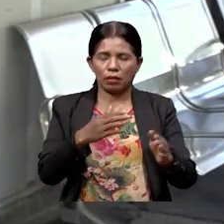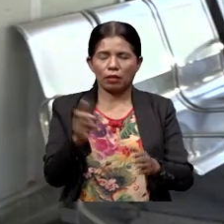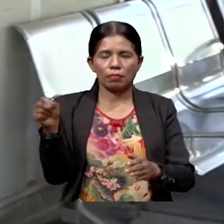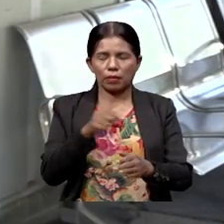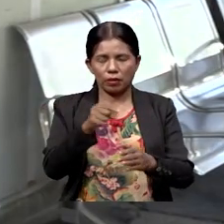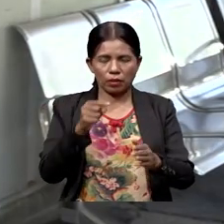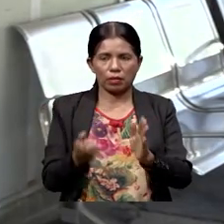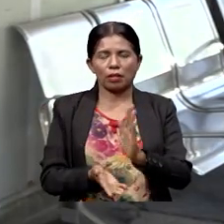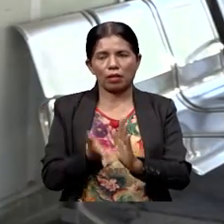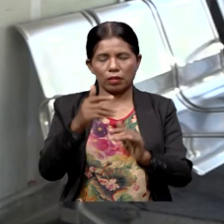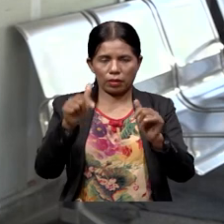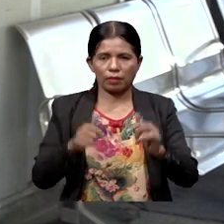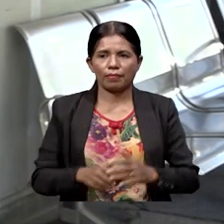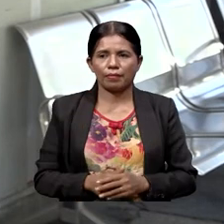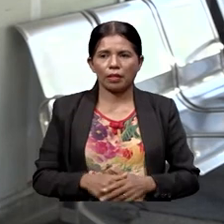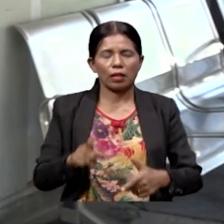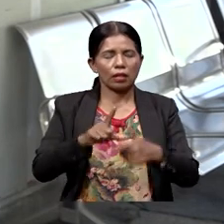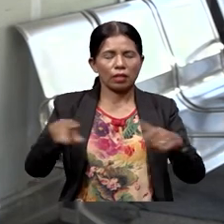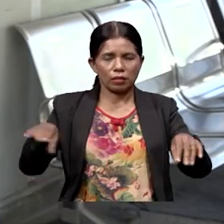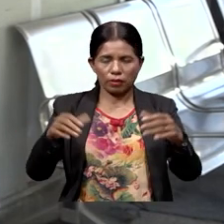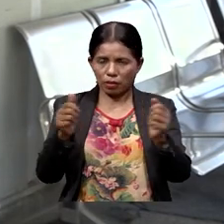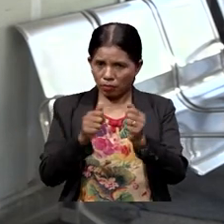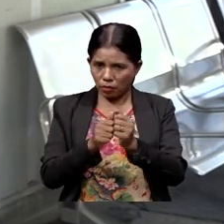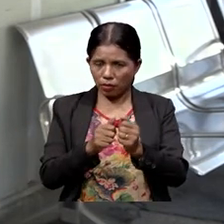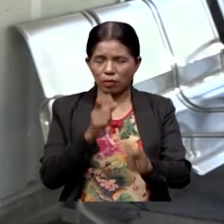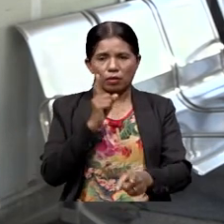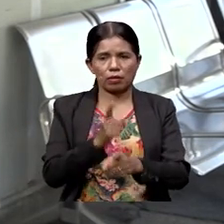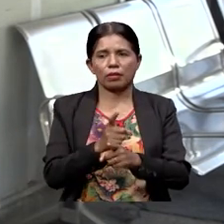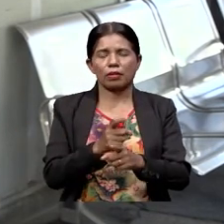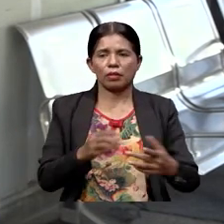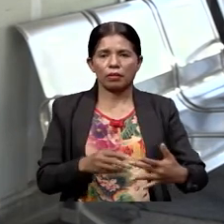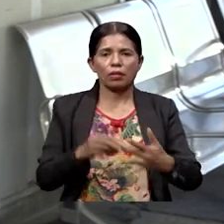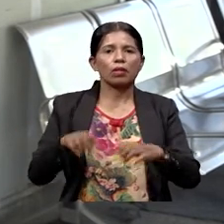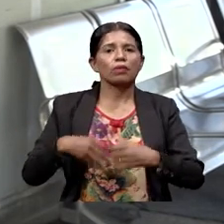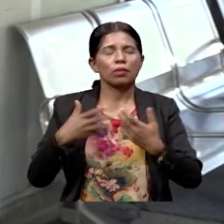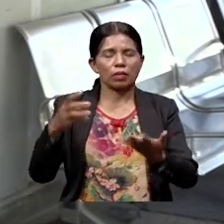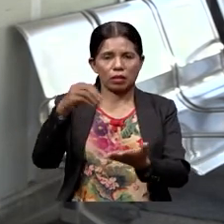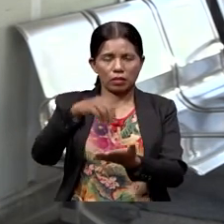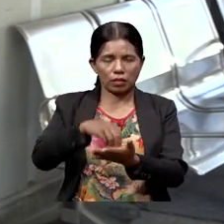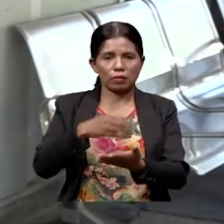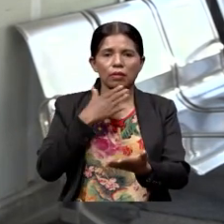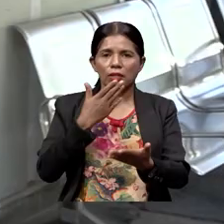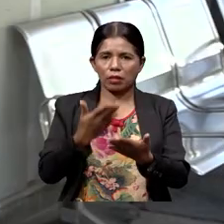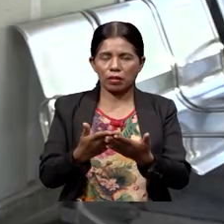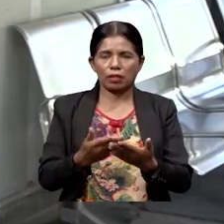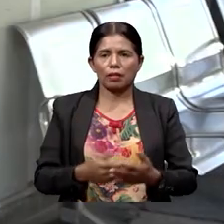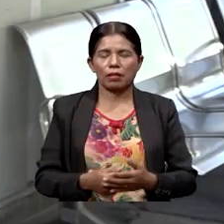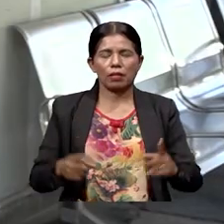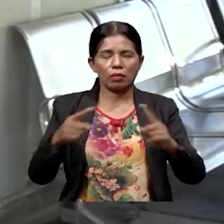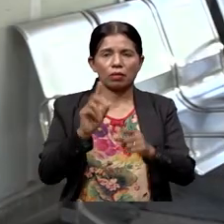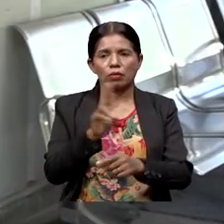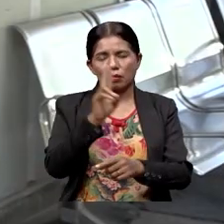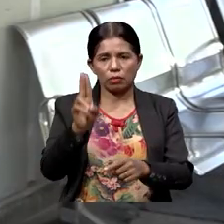ita hasta da e ha linhas de cooperação né be máximo liliu maka o insa investimento dia e gestão